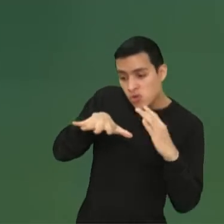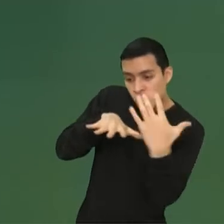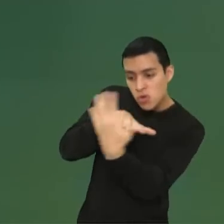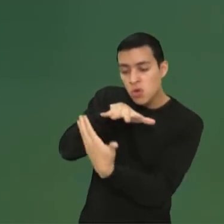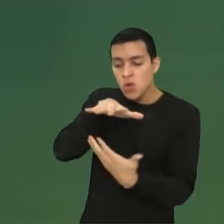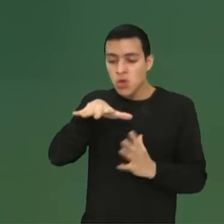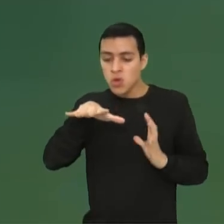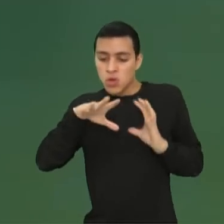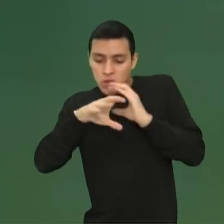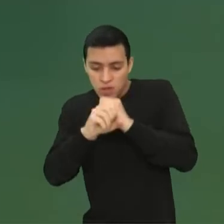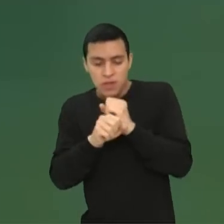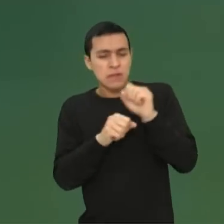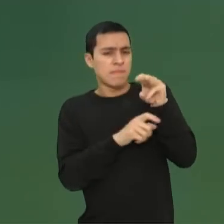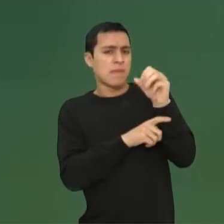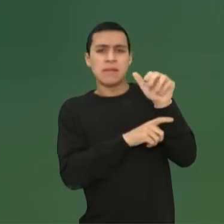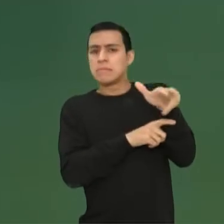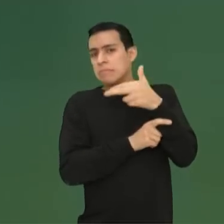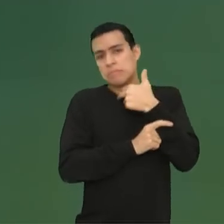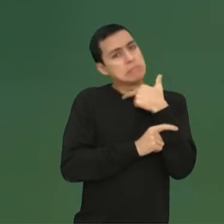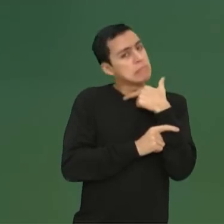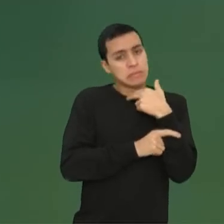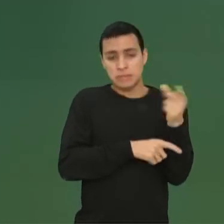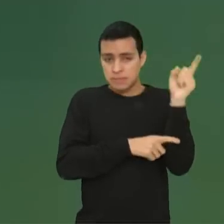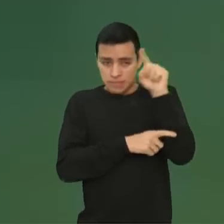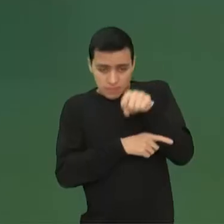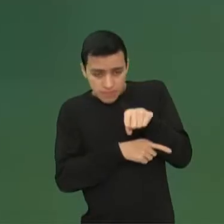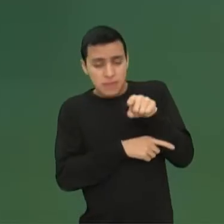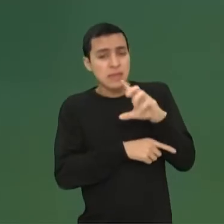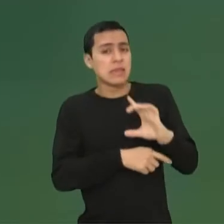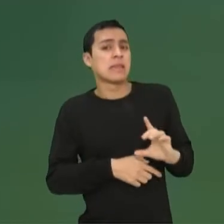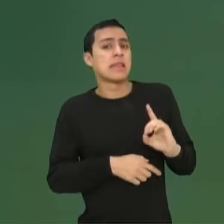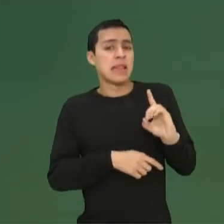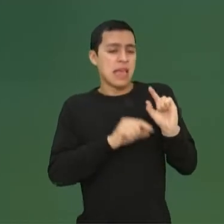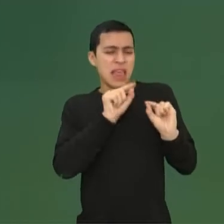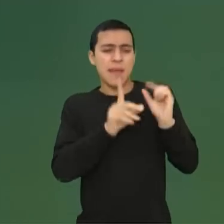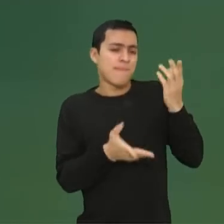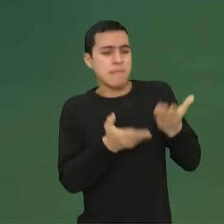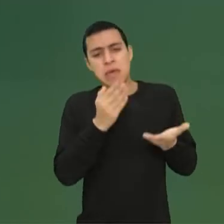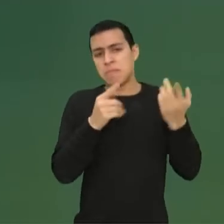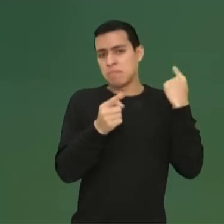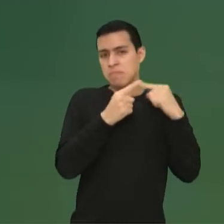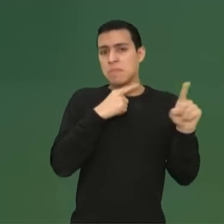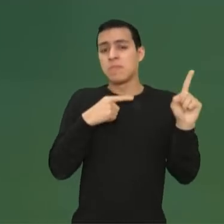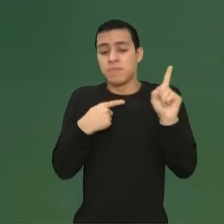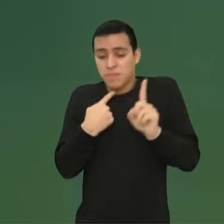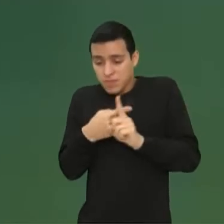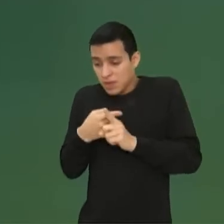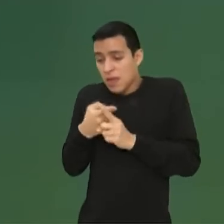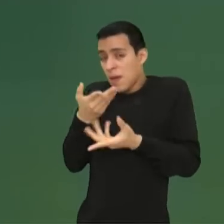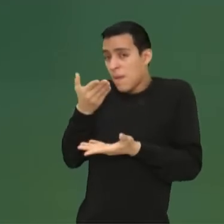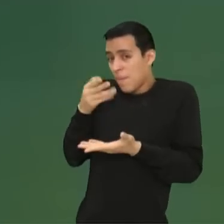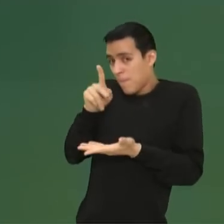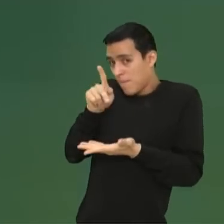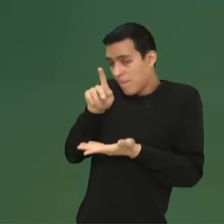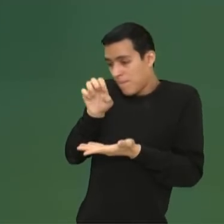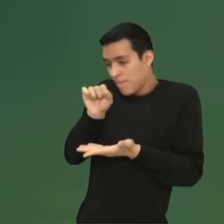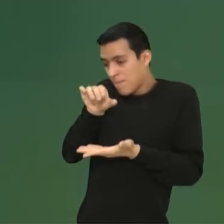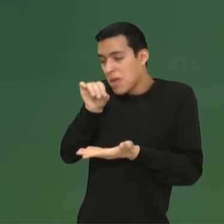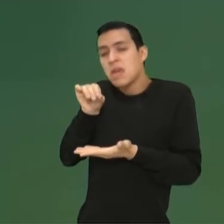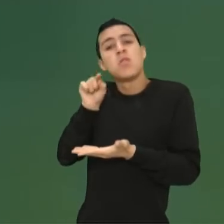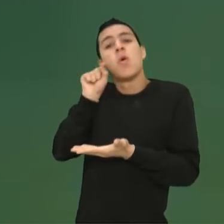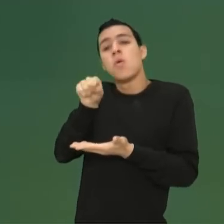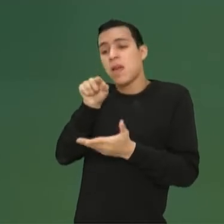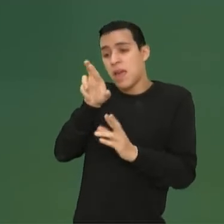resposta não poderia ser massa, letra A. Nem a letra D, que é peso, porque o peso está relacionado com